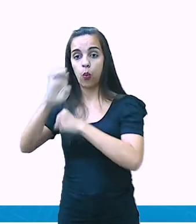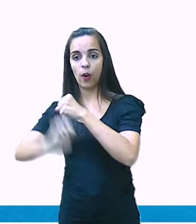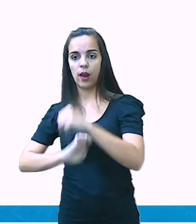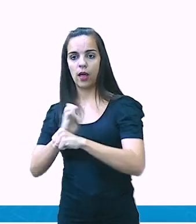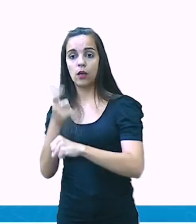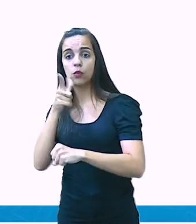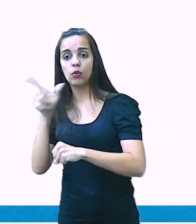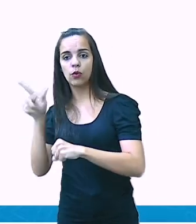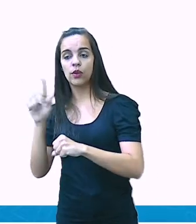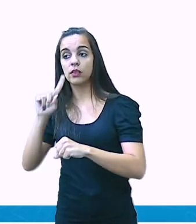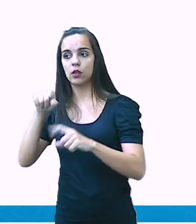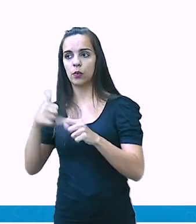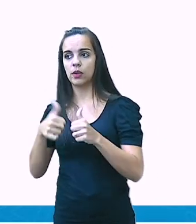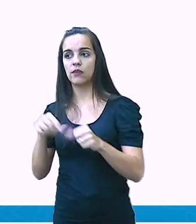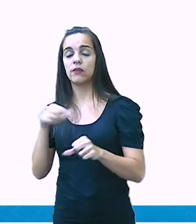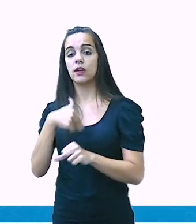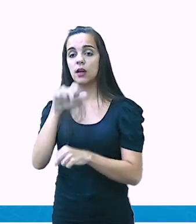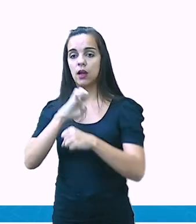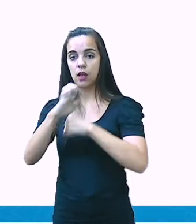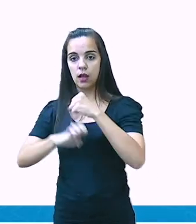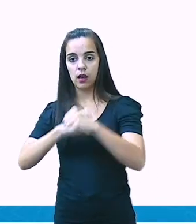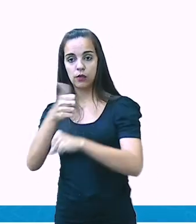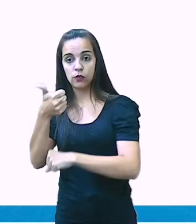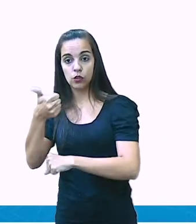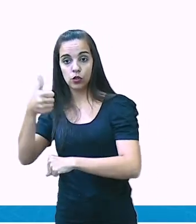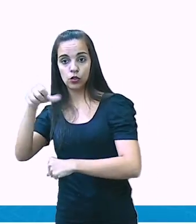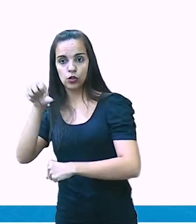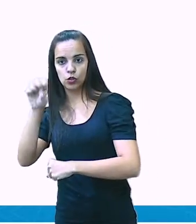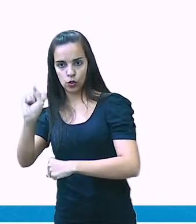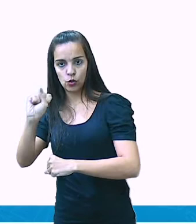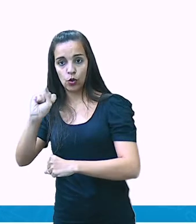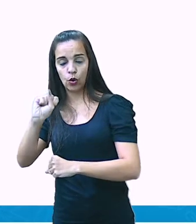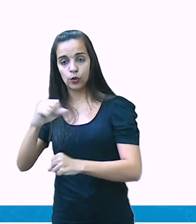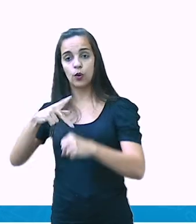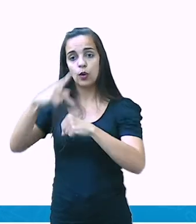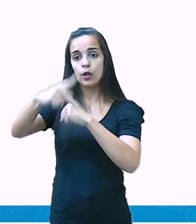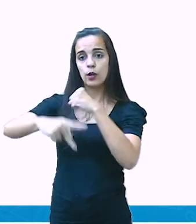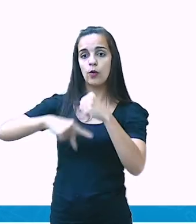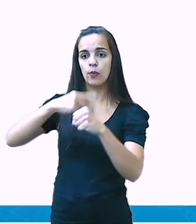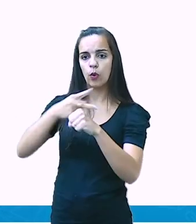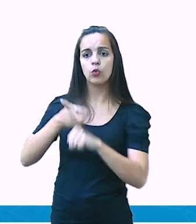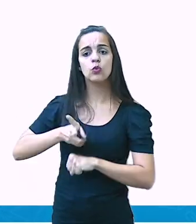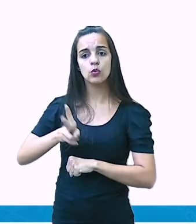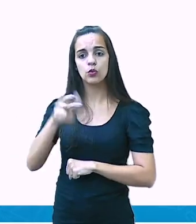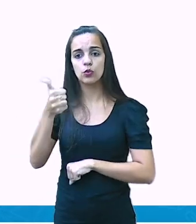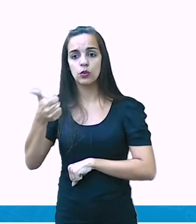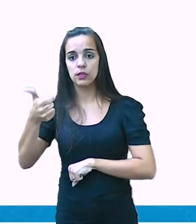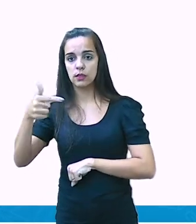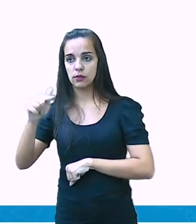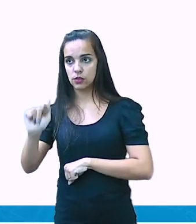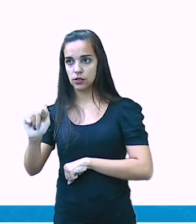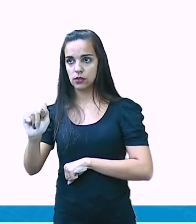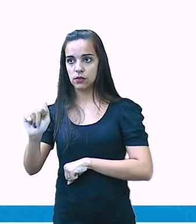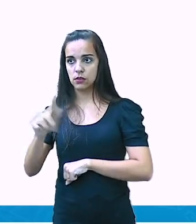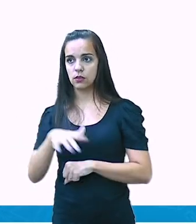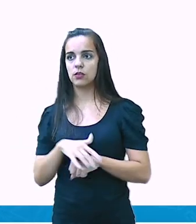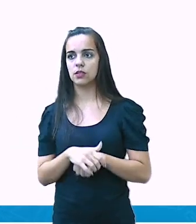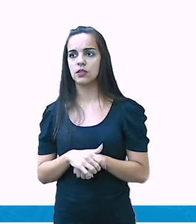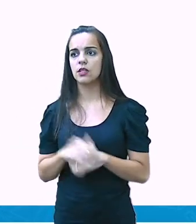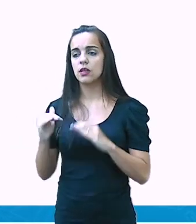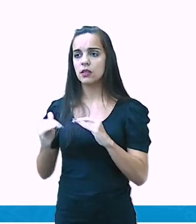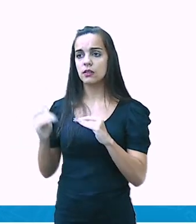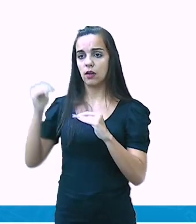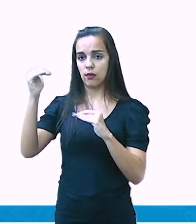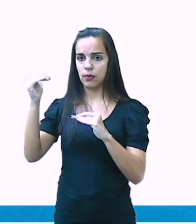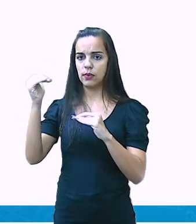este átomo, ele tem agora uma carga negativa a mais do que o número